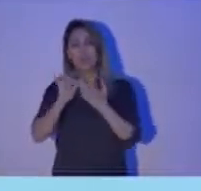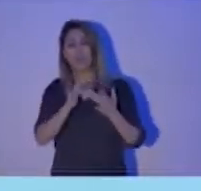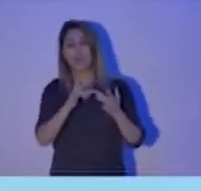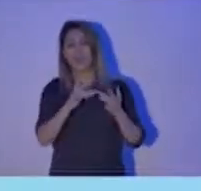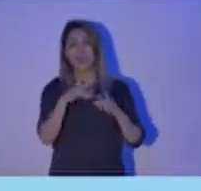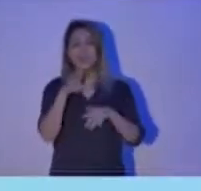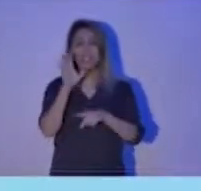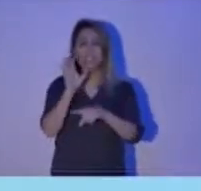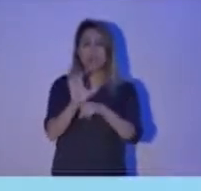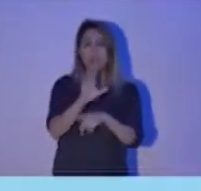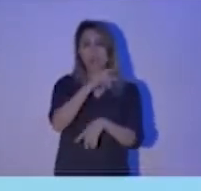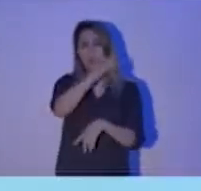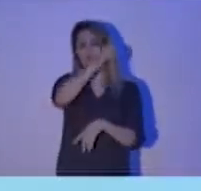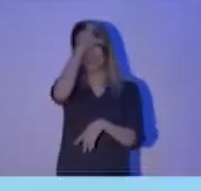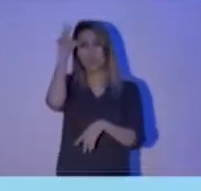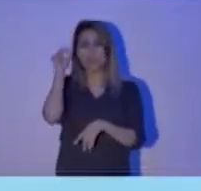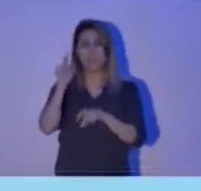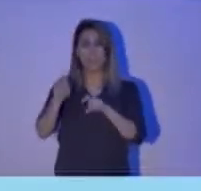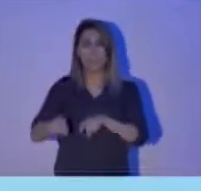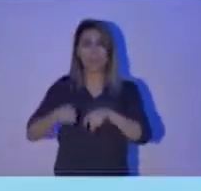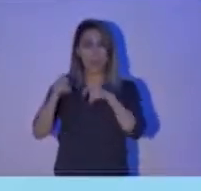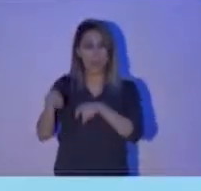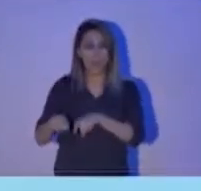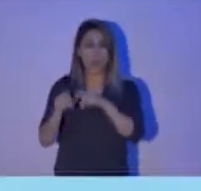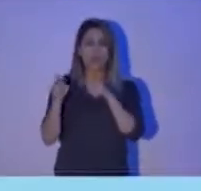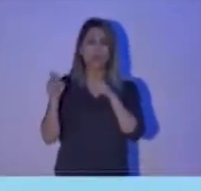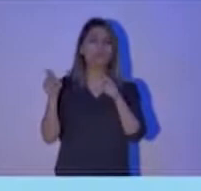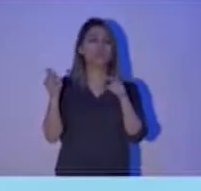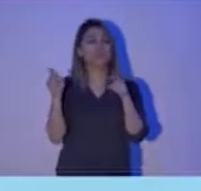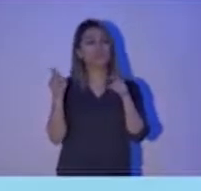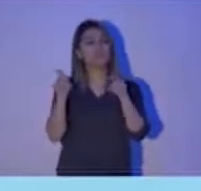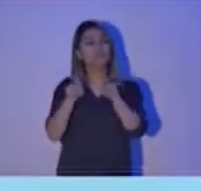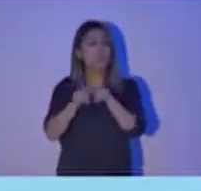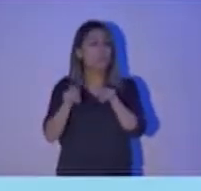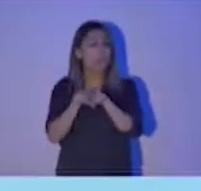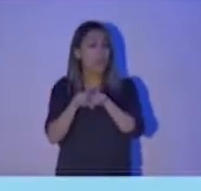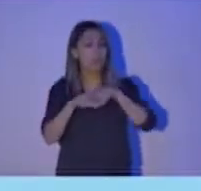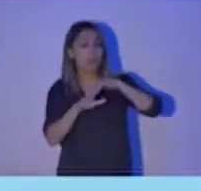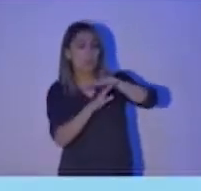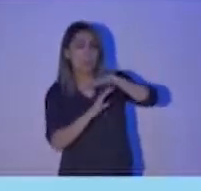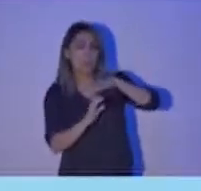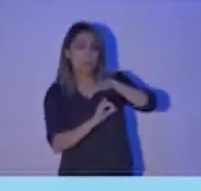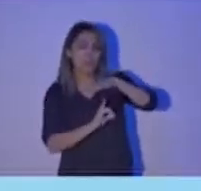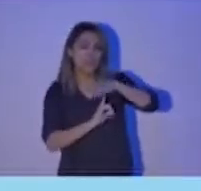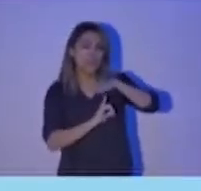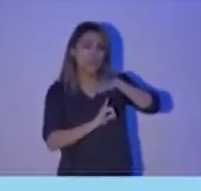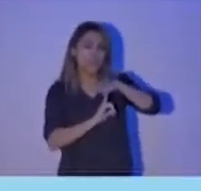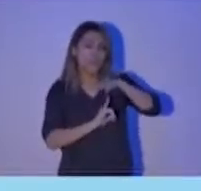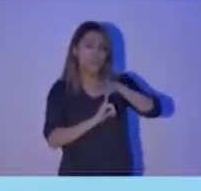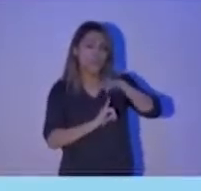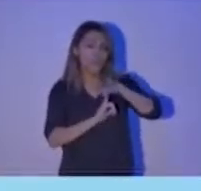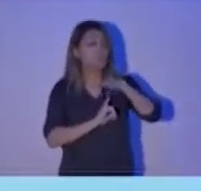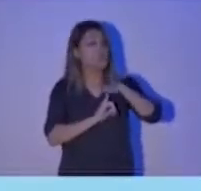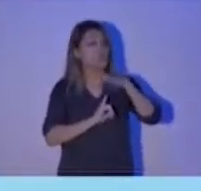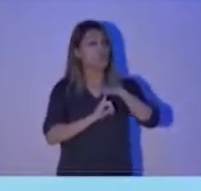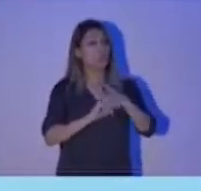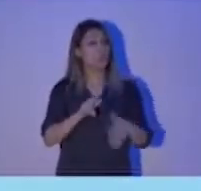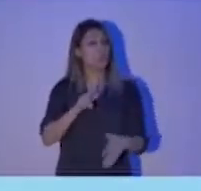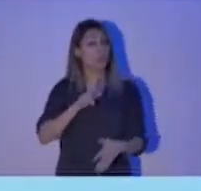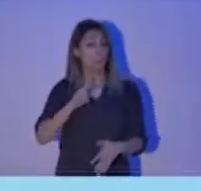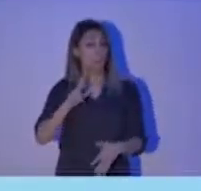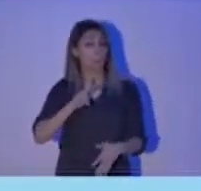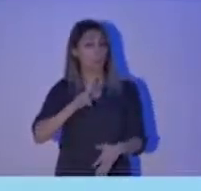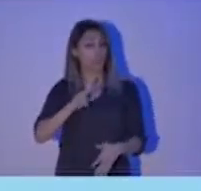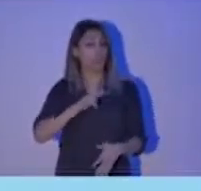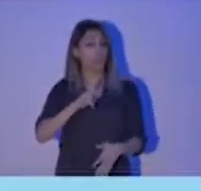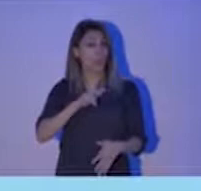municipais e também com as privadas, né, Leila? Temos feito também essa discussão para as privadas estarem no processo,